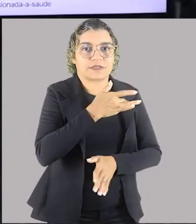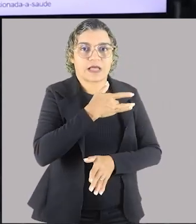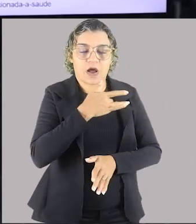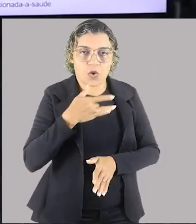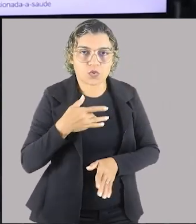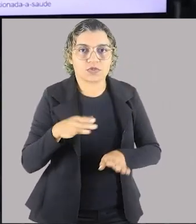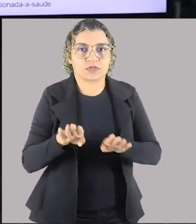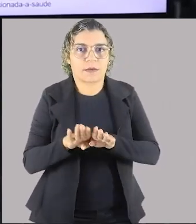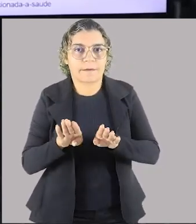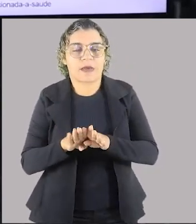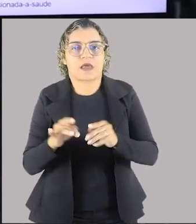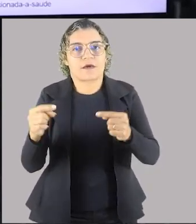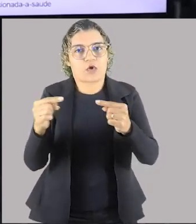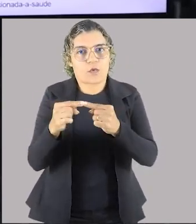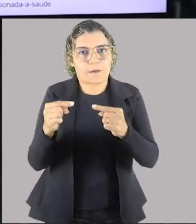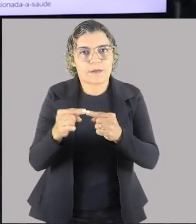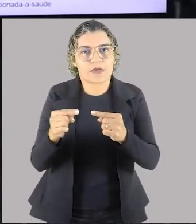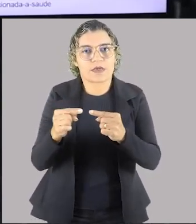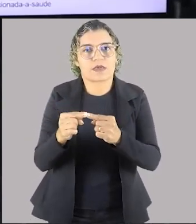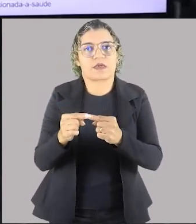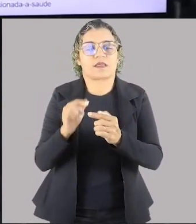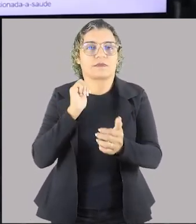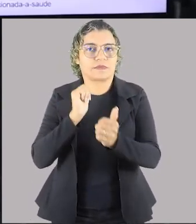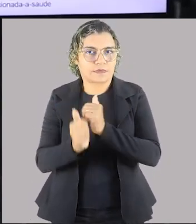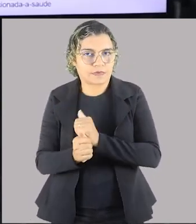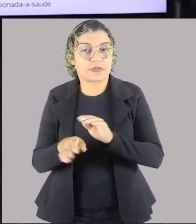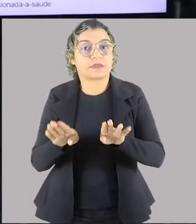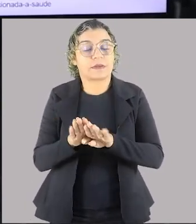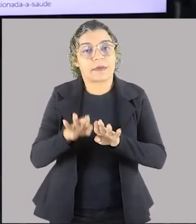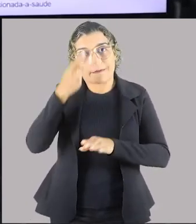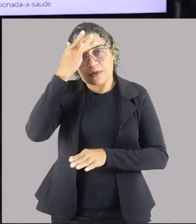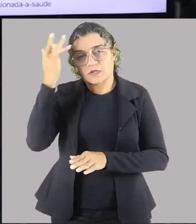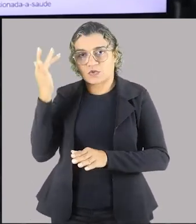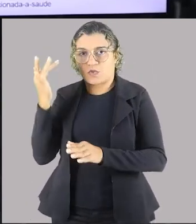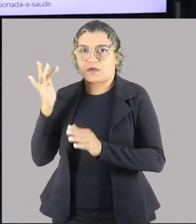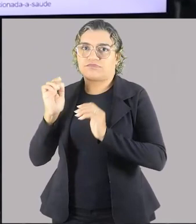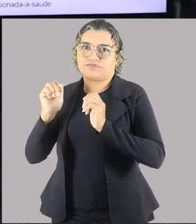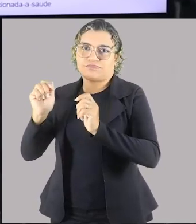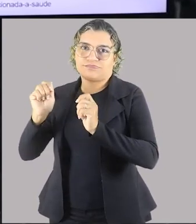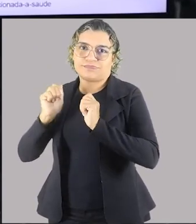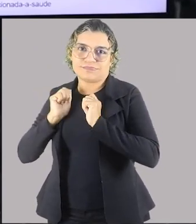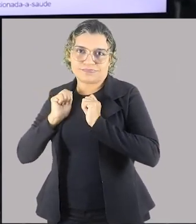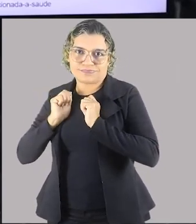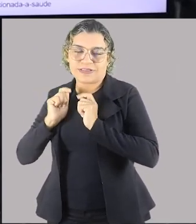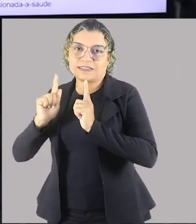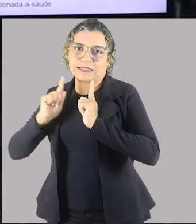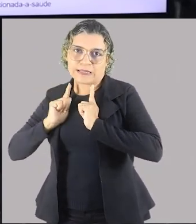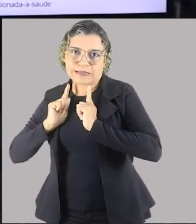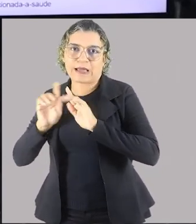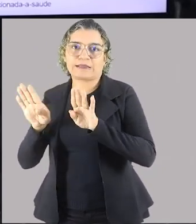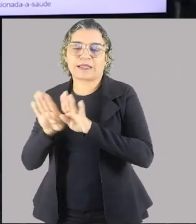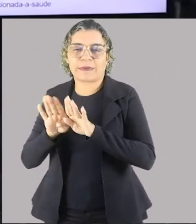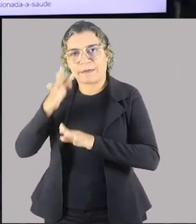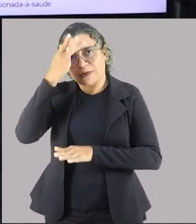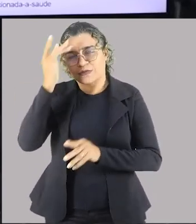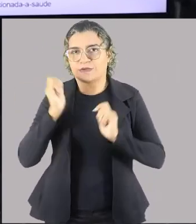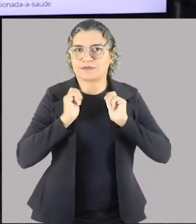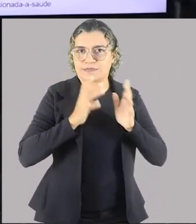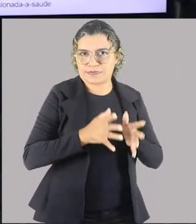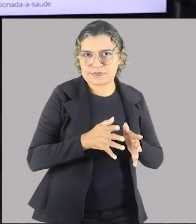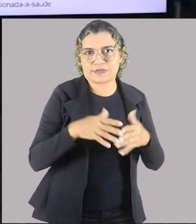esportivo, o que é sedentarismo, o que é ser ativo, né? E o que é